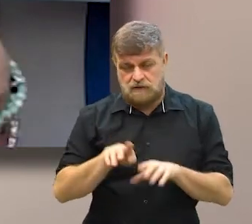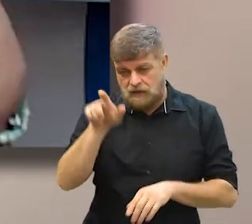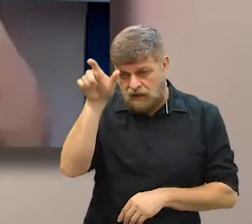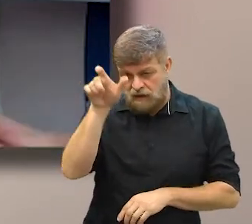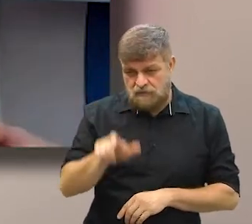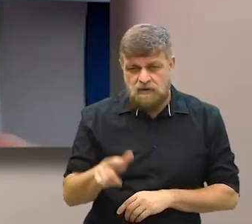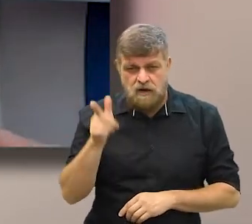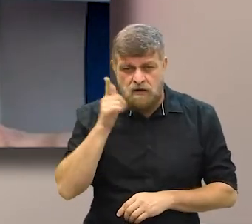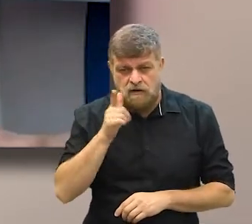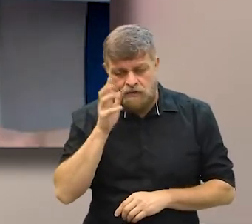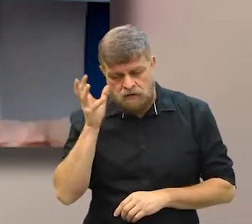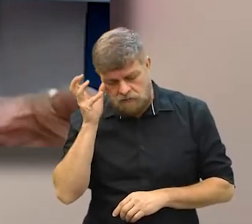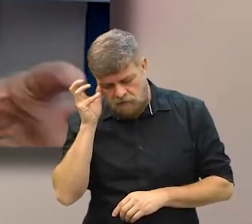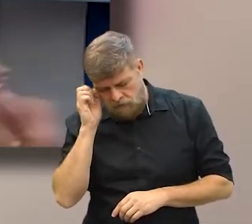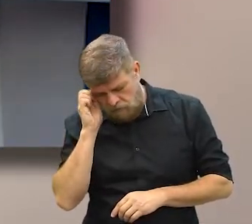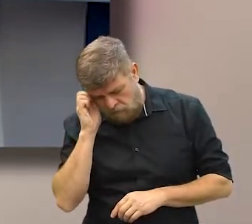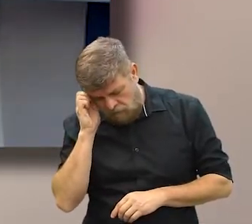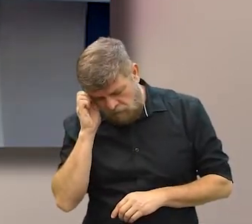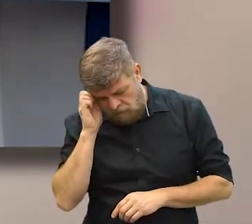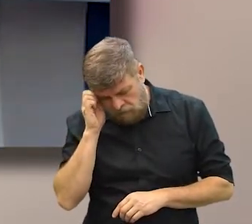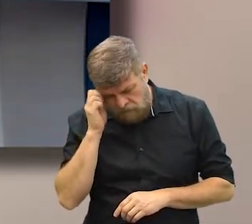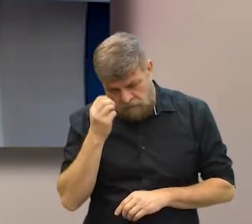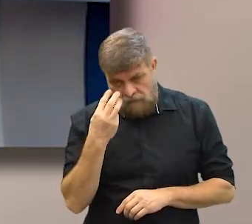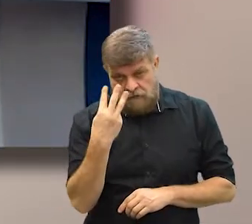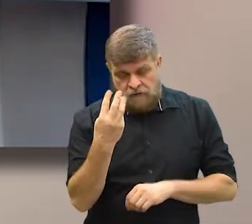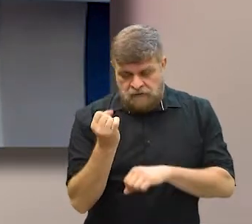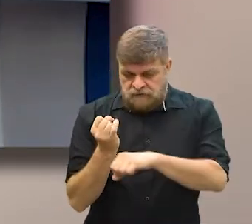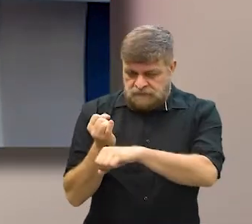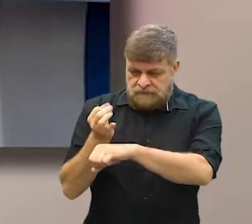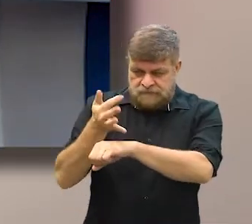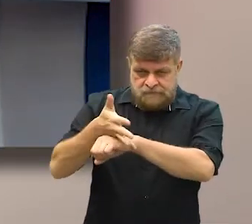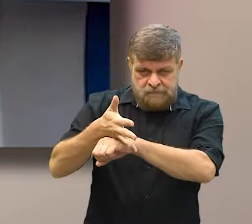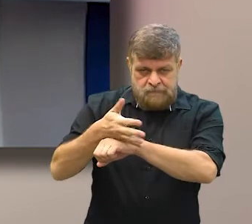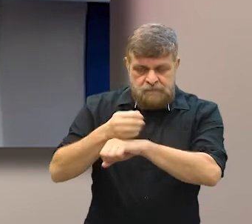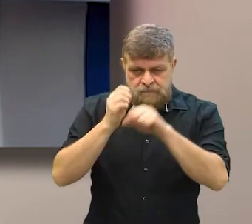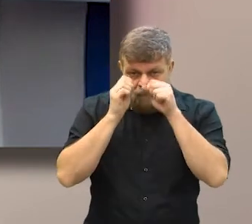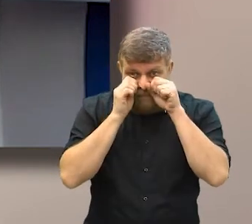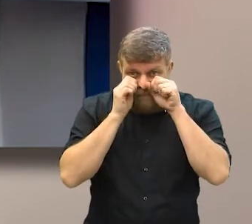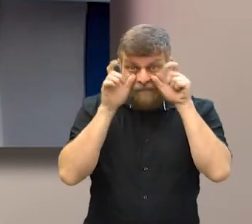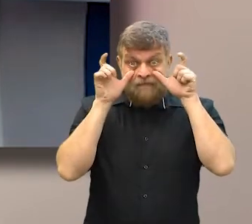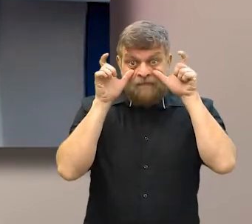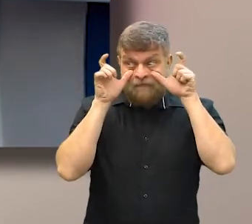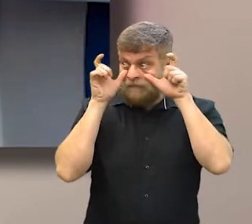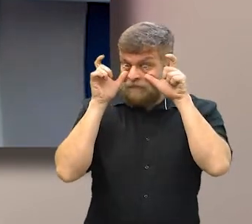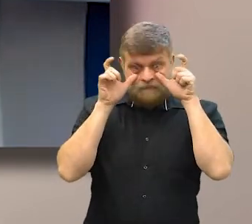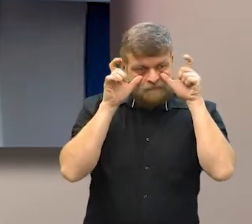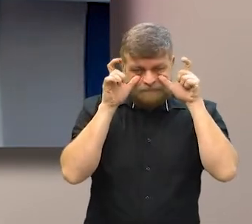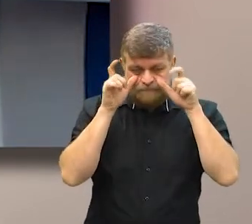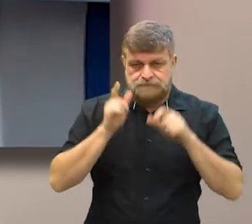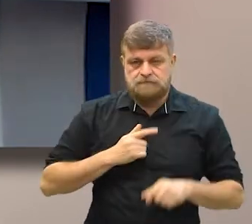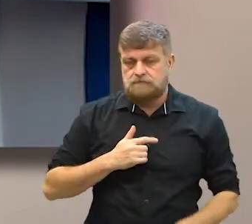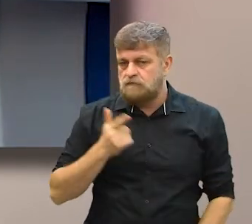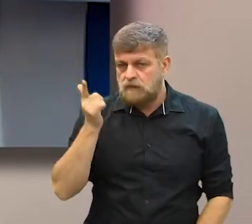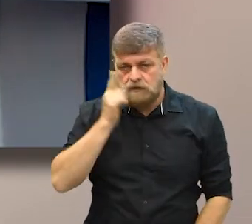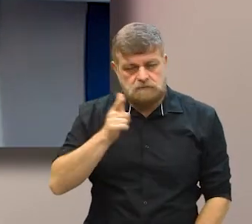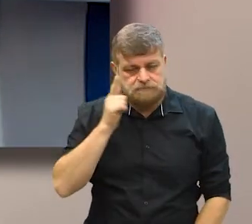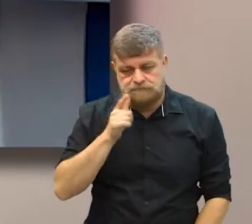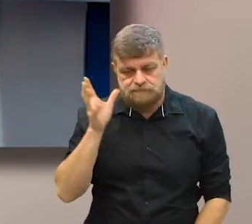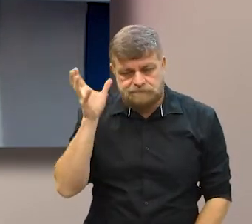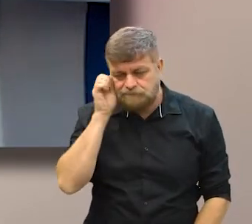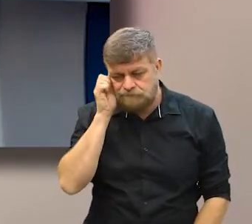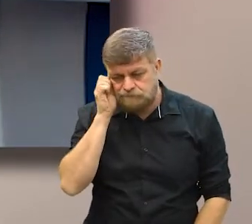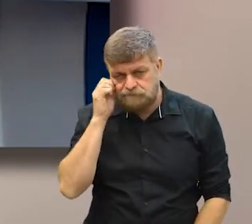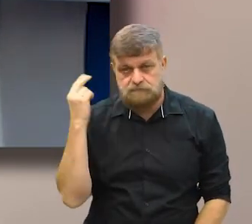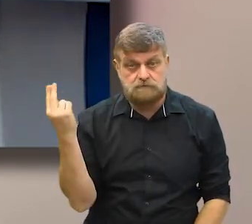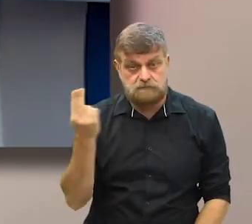então até consegue dormir, mas aí lá pelas 3 horas da manhã você acorda e não consegue mais